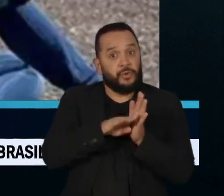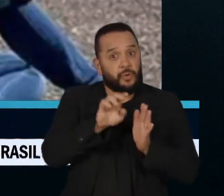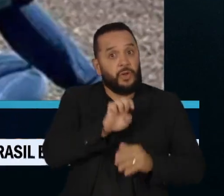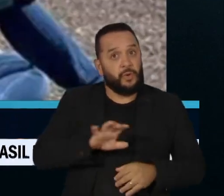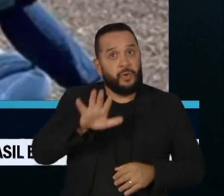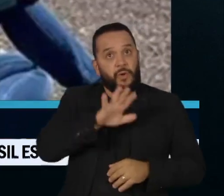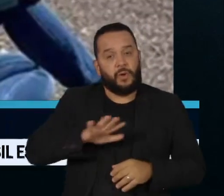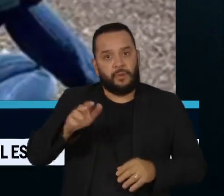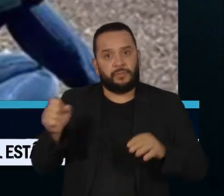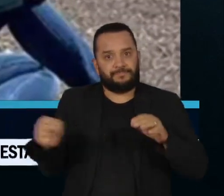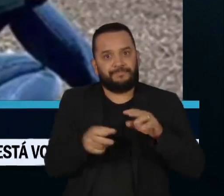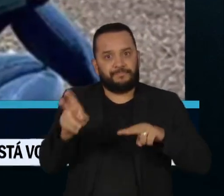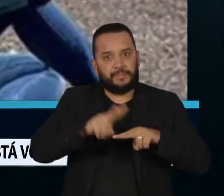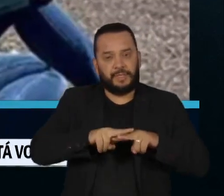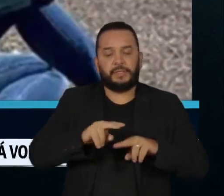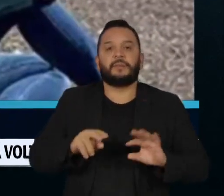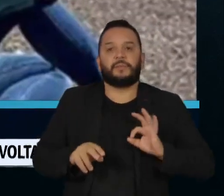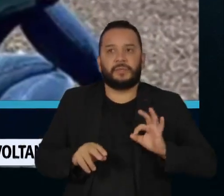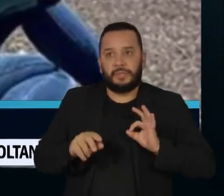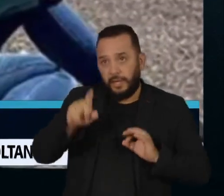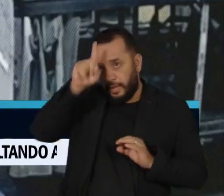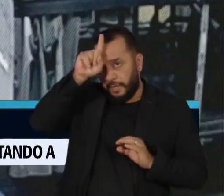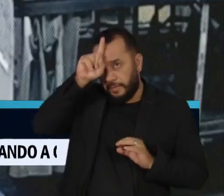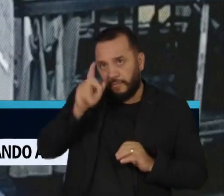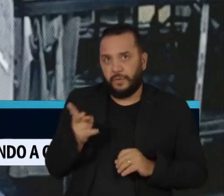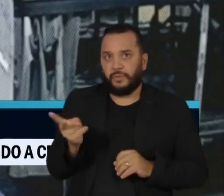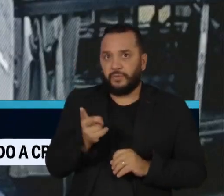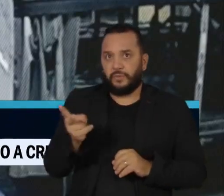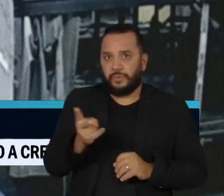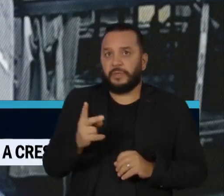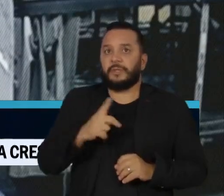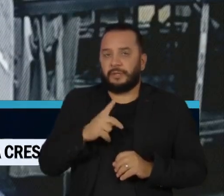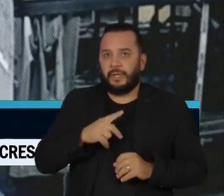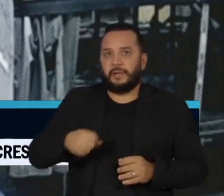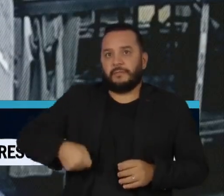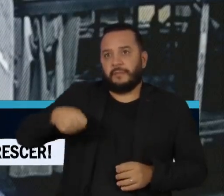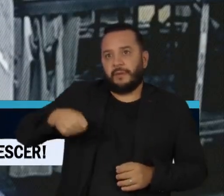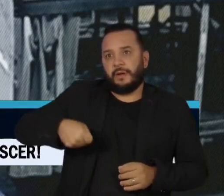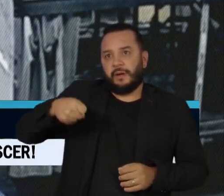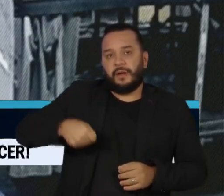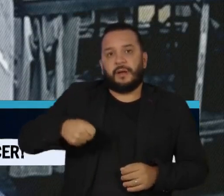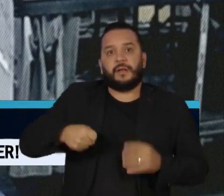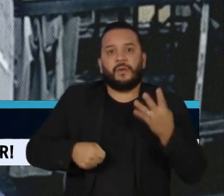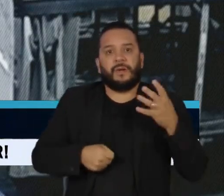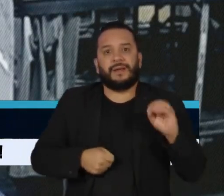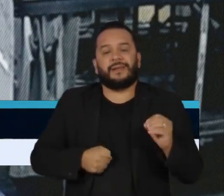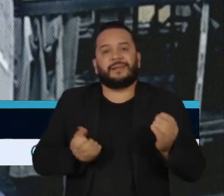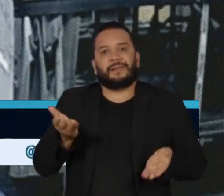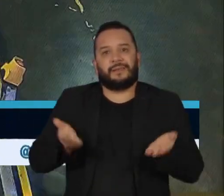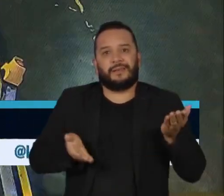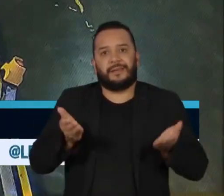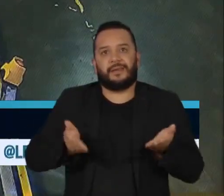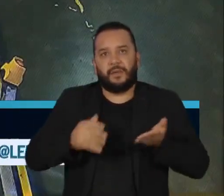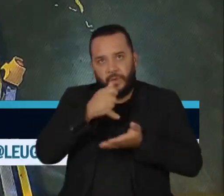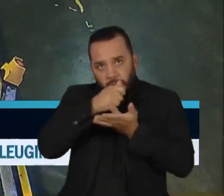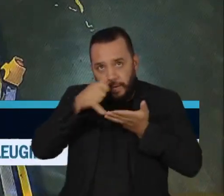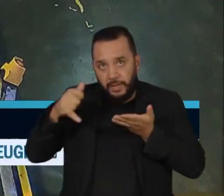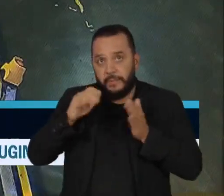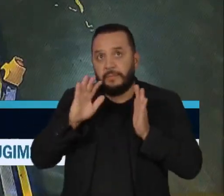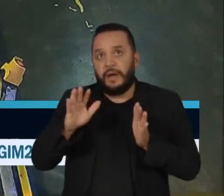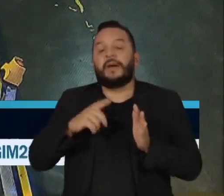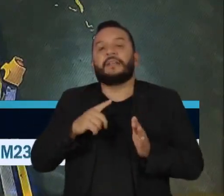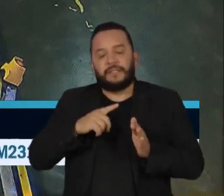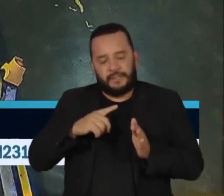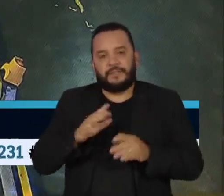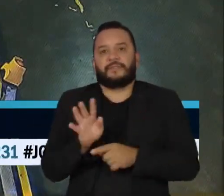europeu. A polícia alemã atribuiu ao casal duas malas com cerca de 40 quilos de cocaína. Mas vídeos obtidos